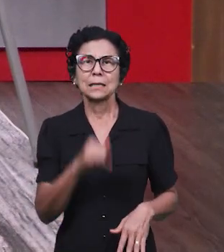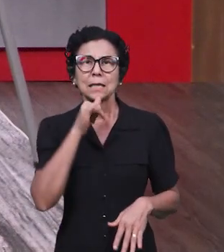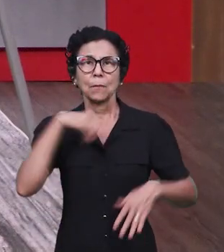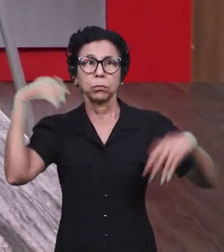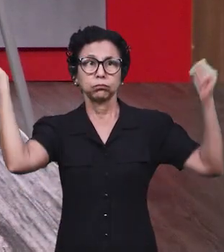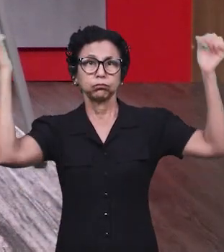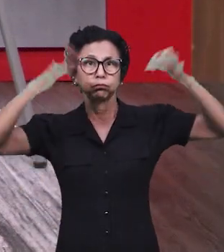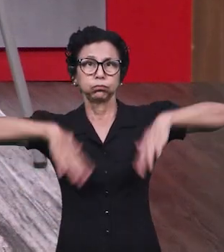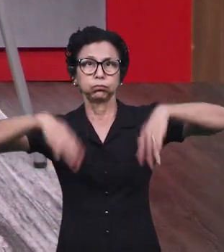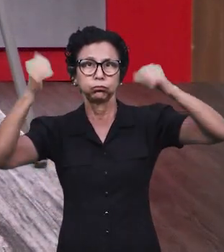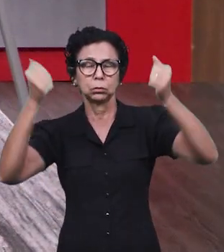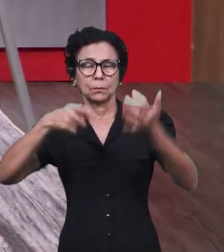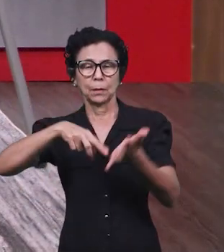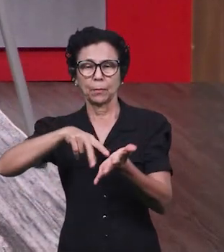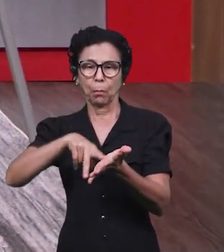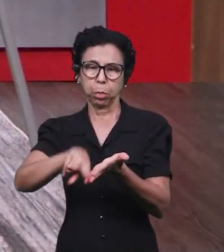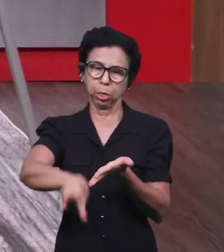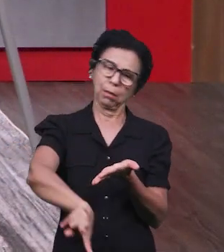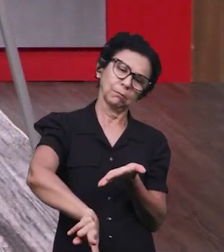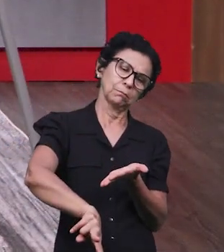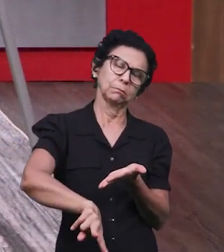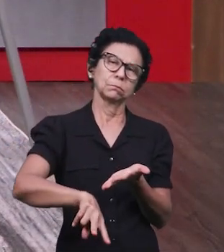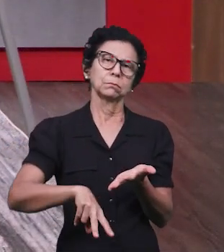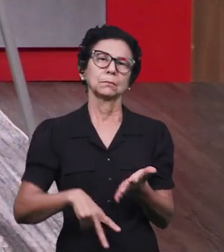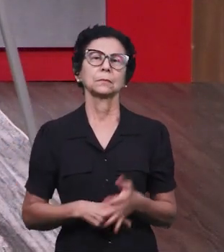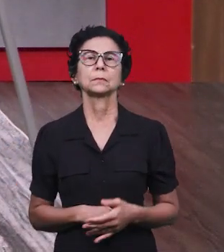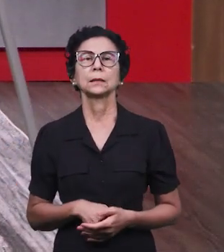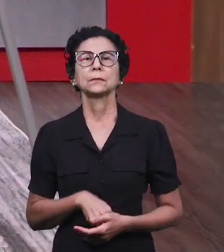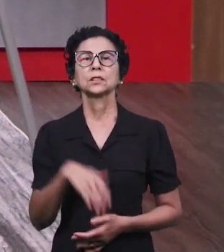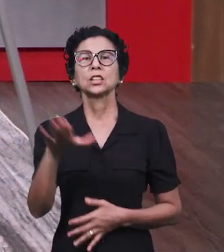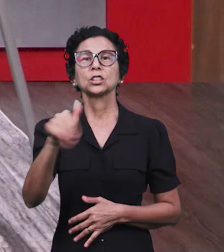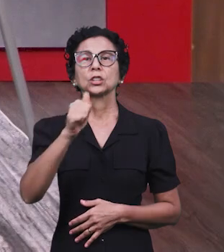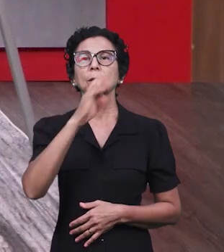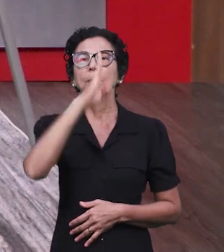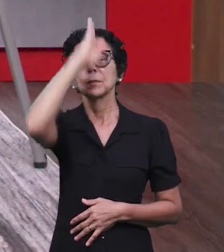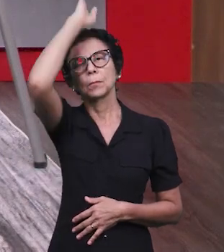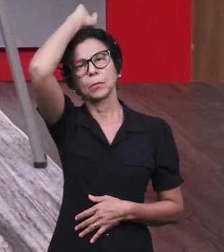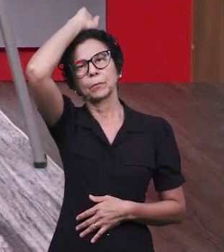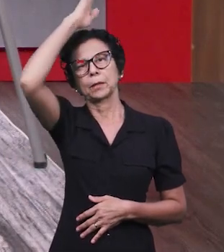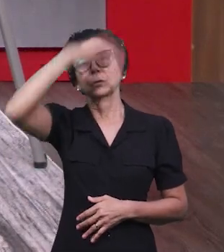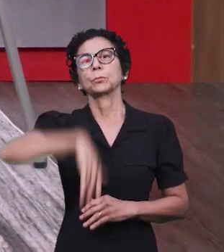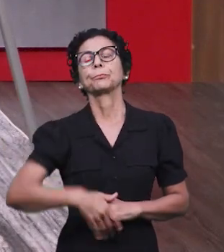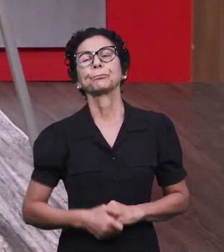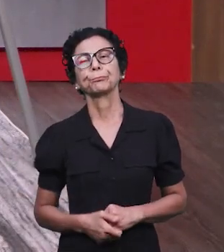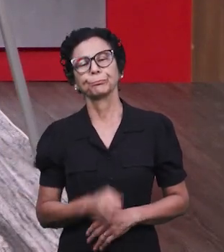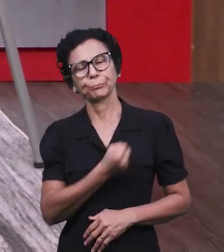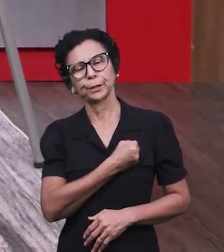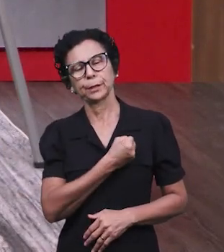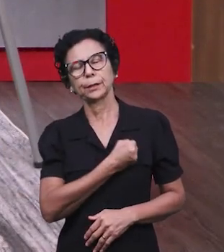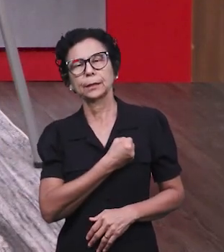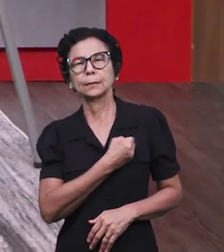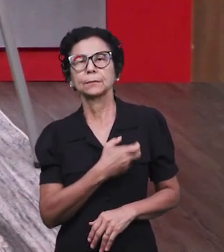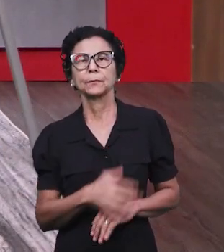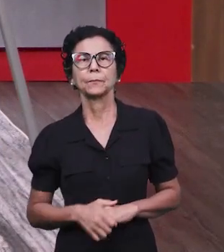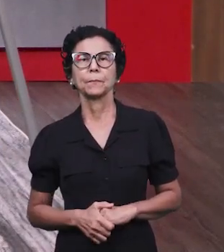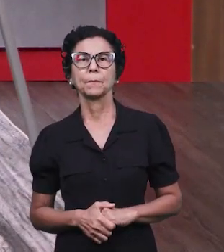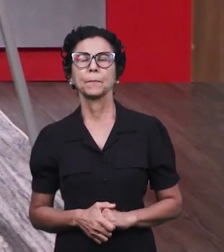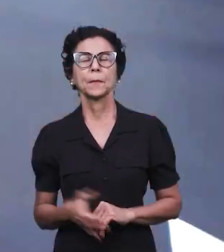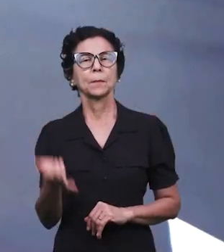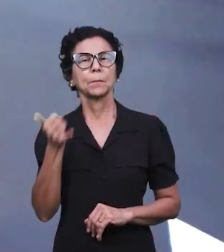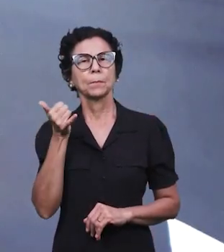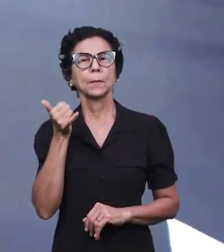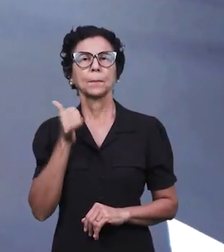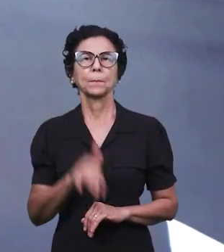é o bombeiro normalmente que é chamado, é acionado nessa hora, né? Sim, o bombeiro hoje, nós temos